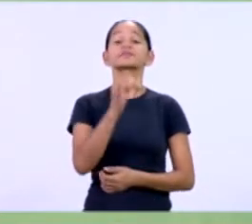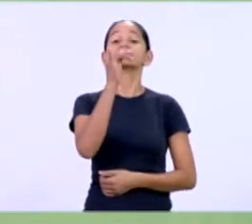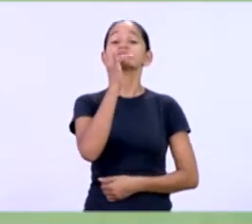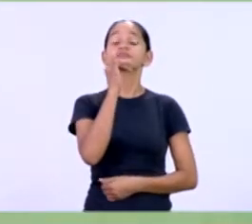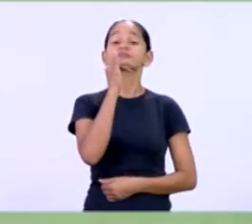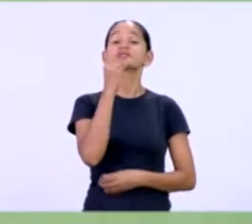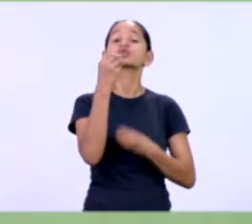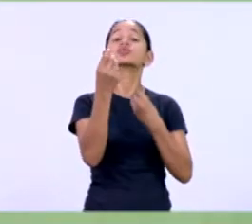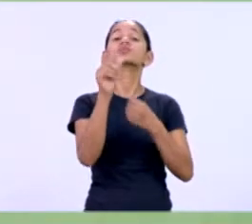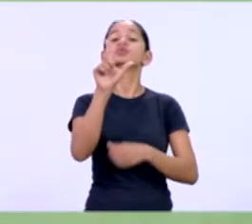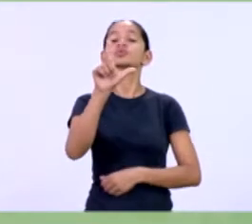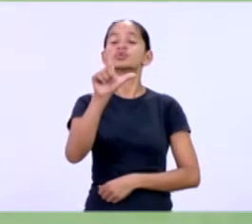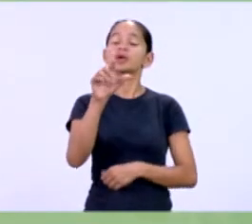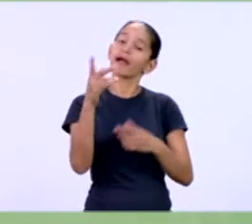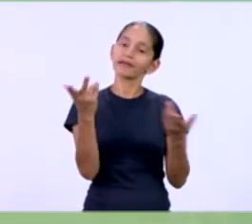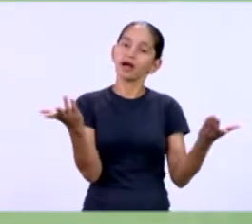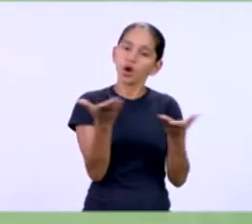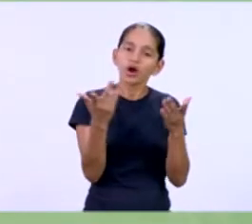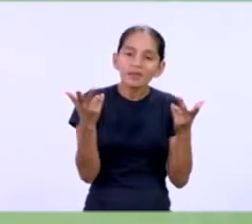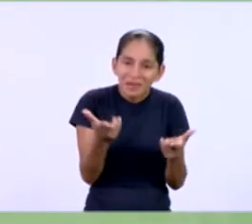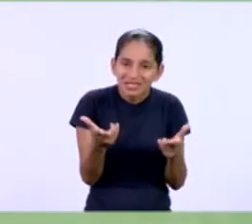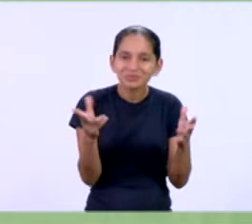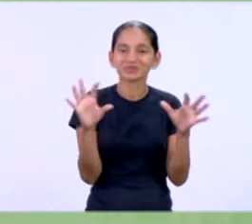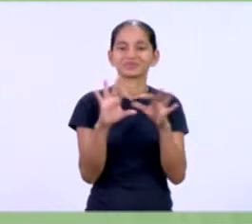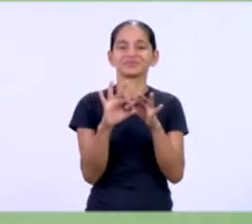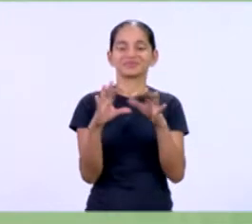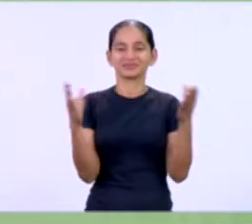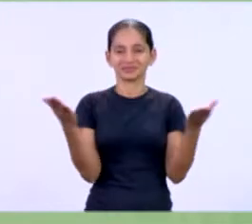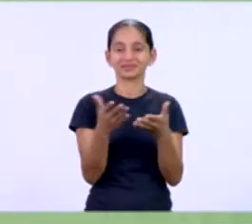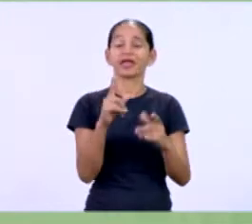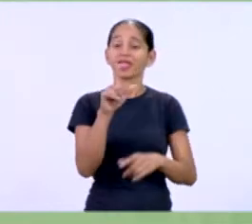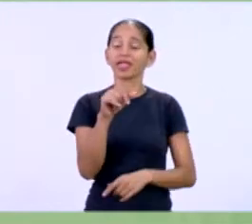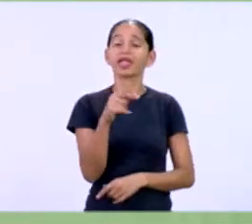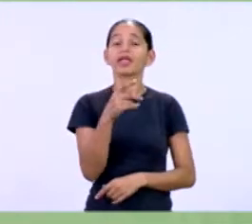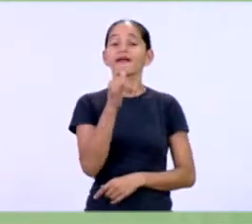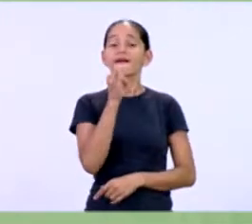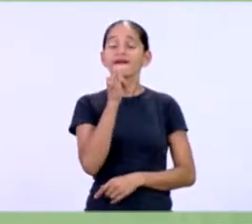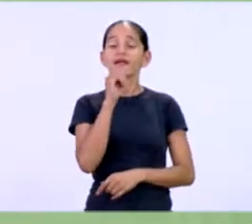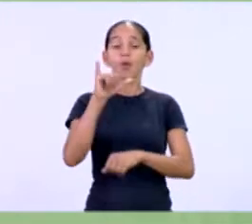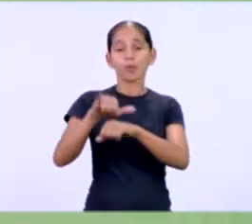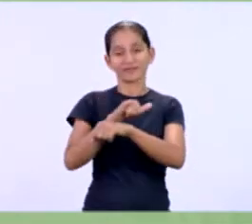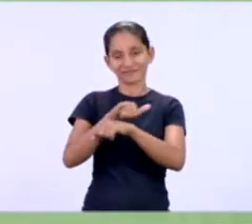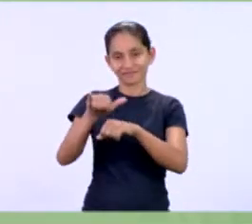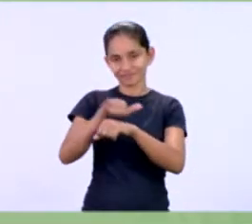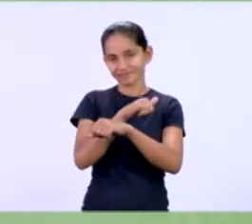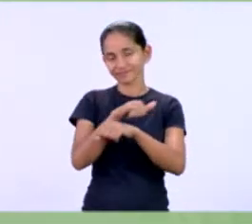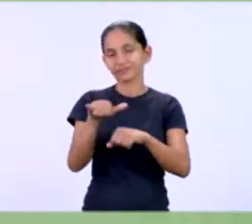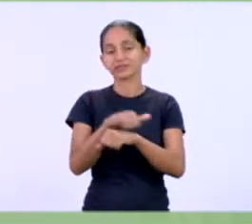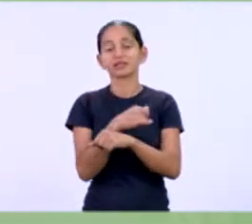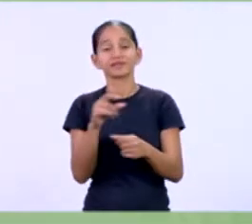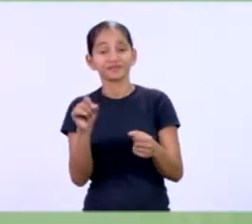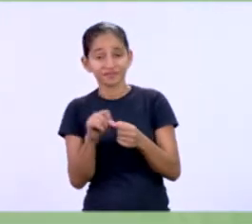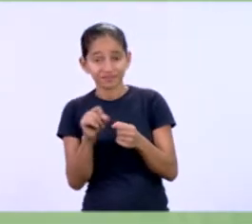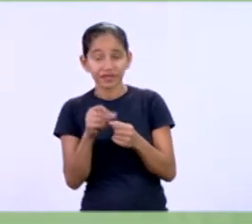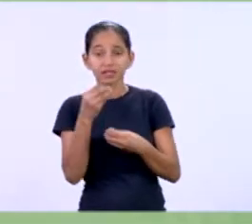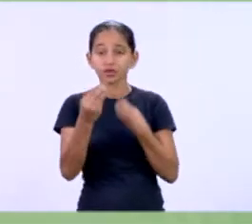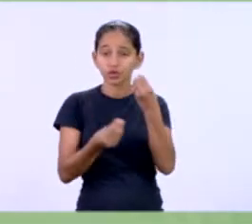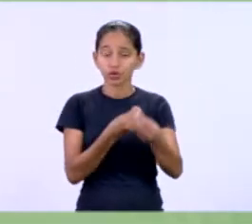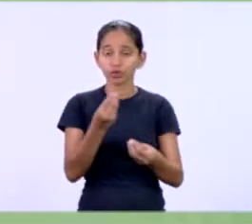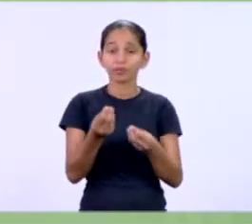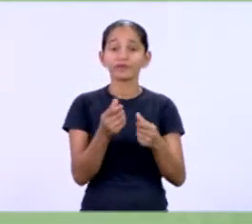Retenção de lucros, né? Como eu acabei de falar. A reserva de lucro é uma ferramenta que a empresa tem para